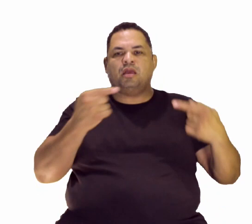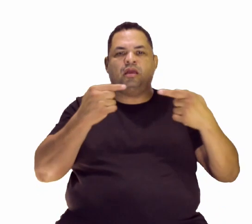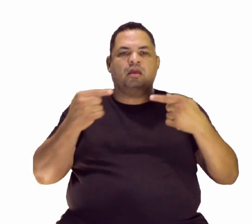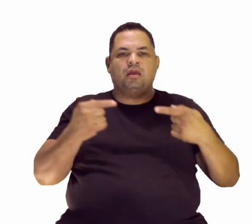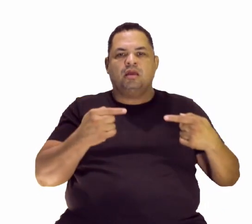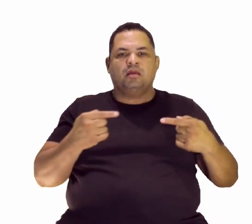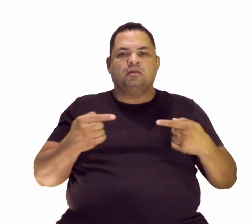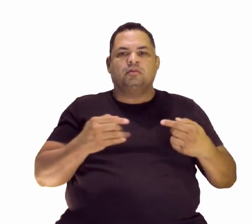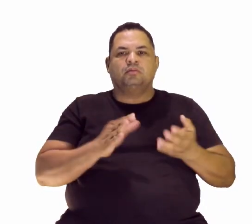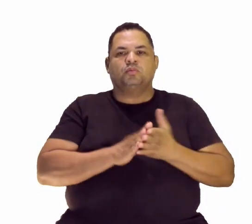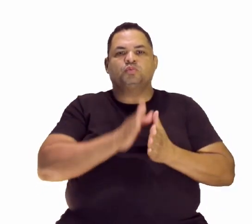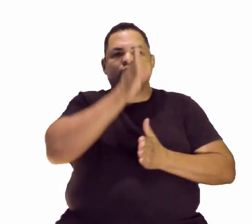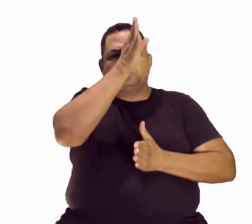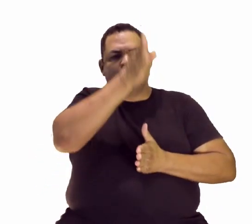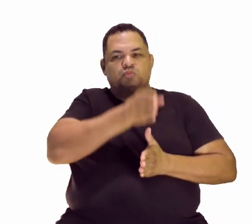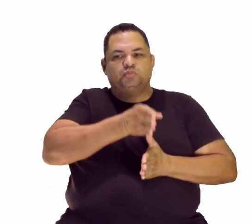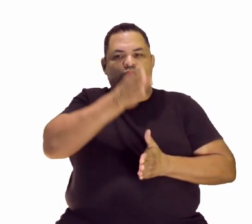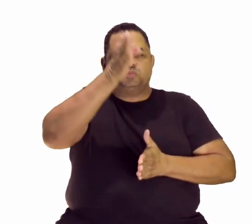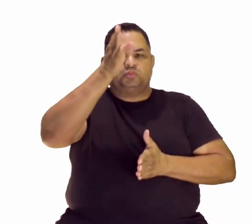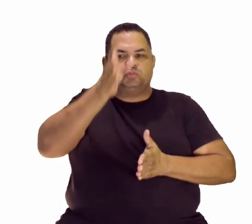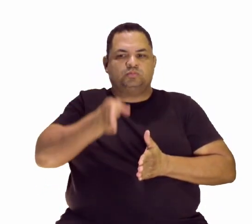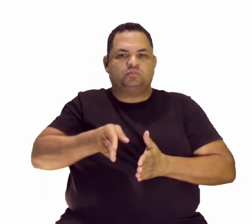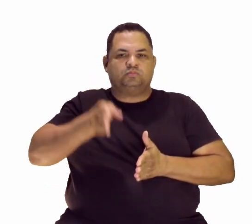corresponde às colunas